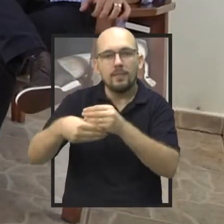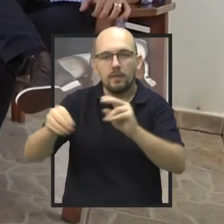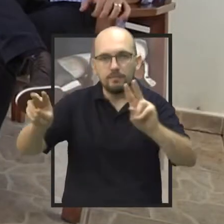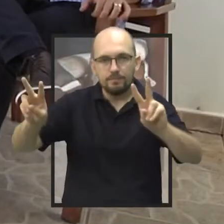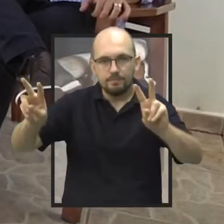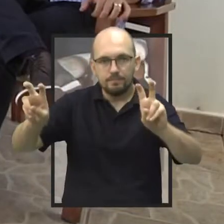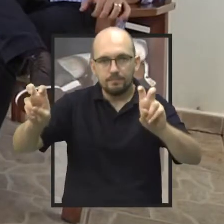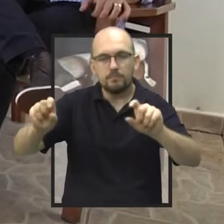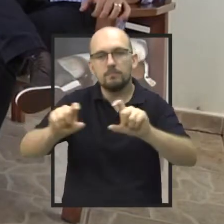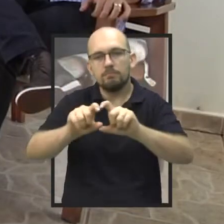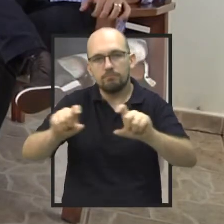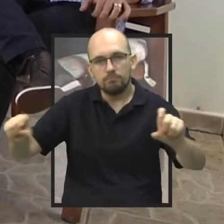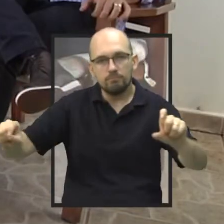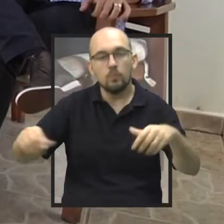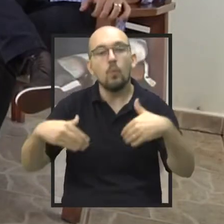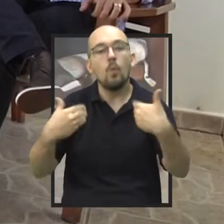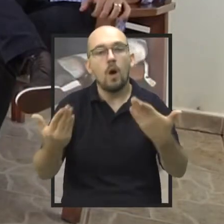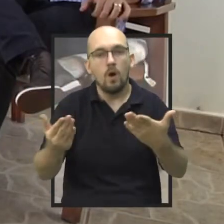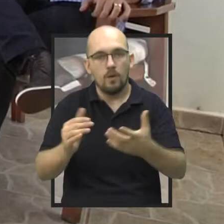seguinte sentido: